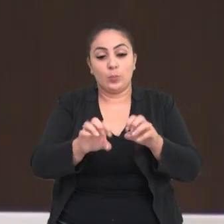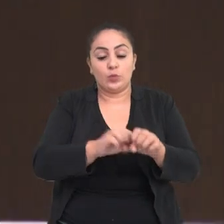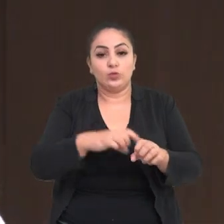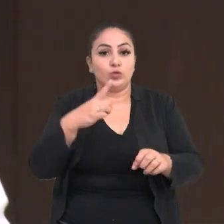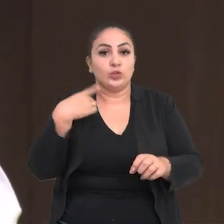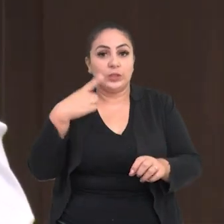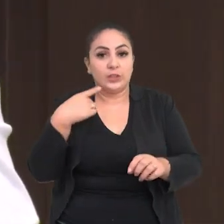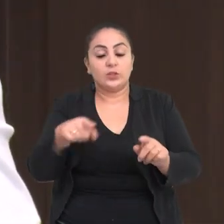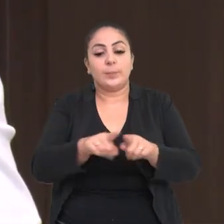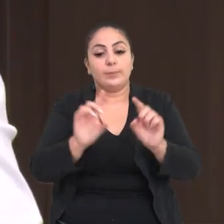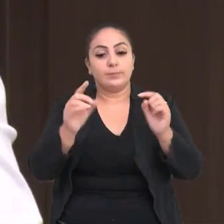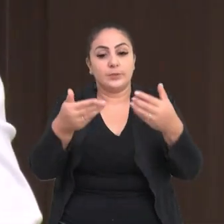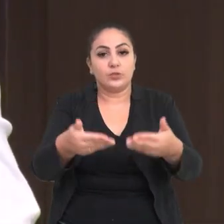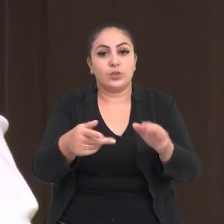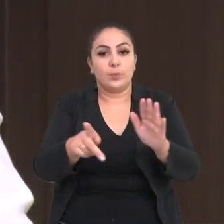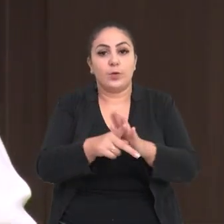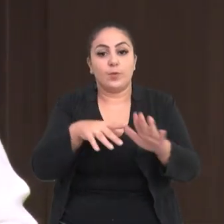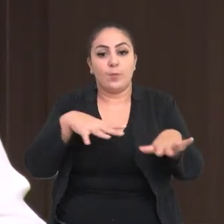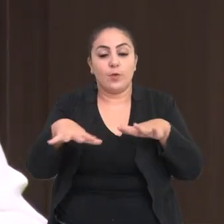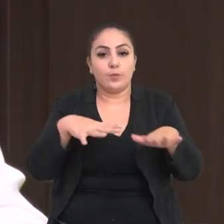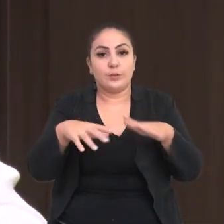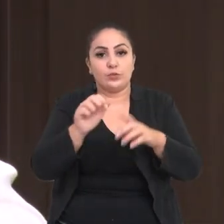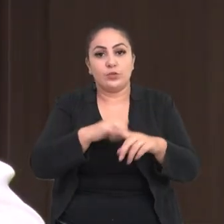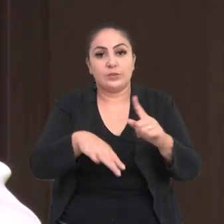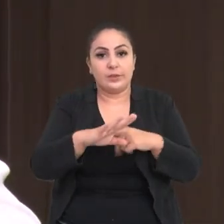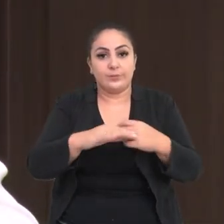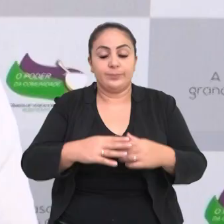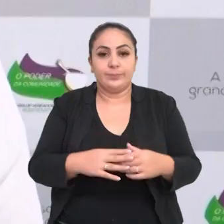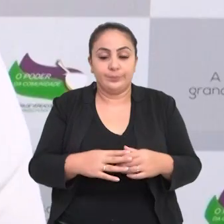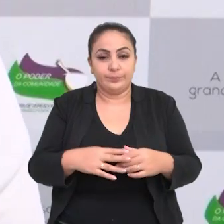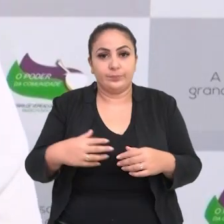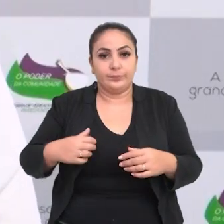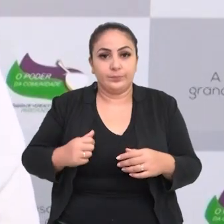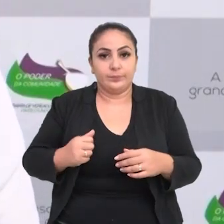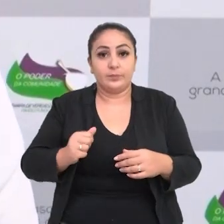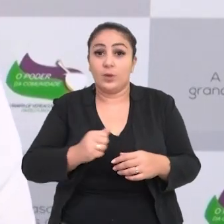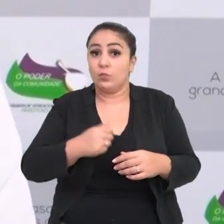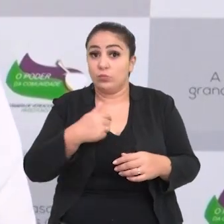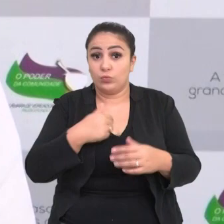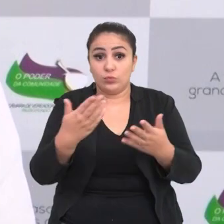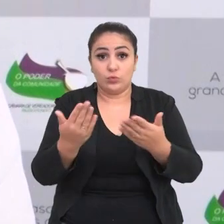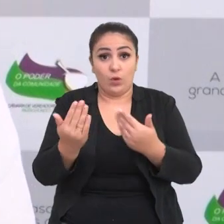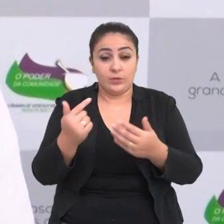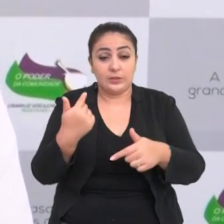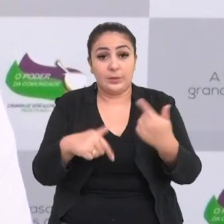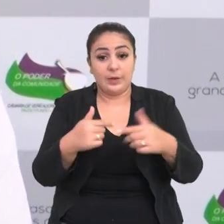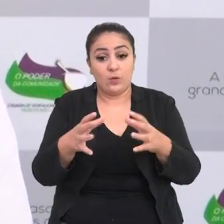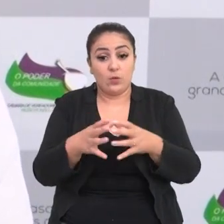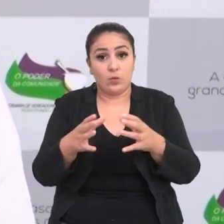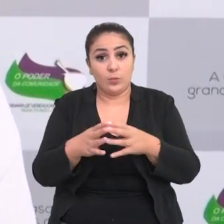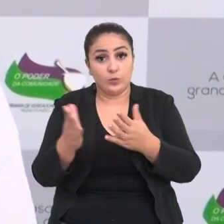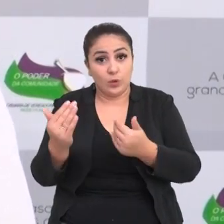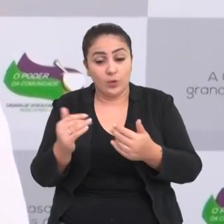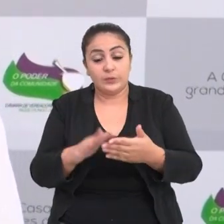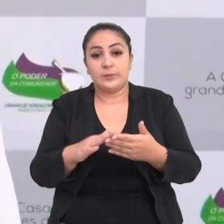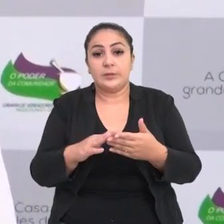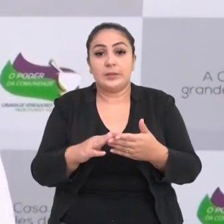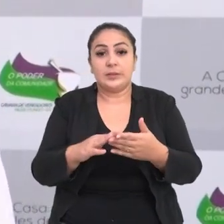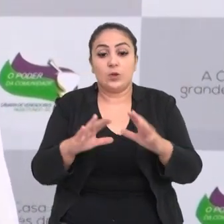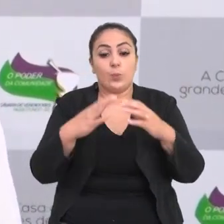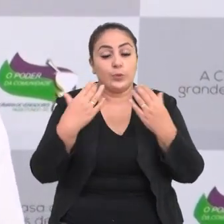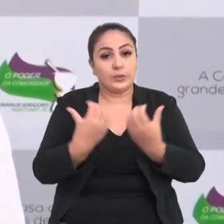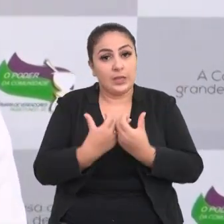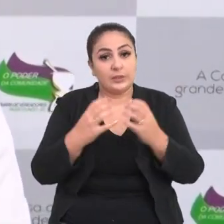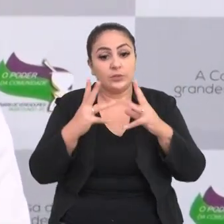em Direito e se dedicou aos movimentos sociais. Desde jovem, participava dos grupos de jovens,